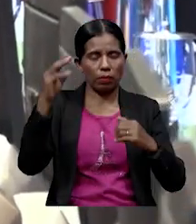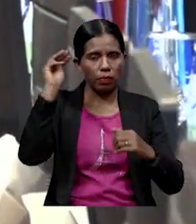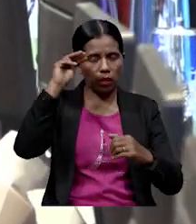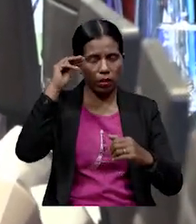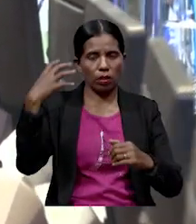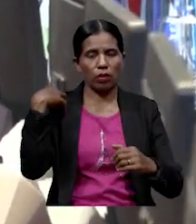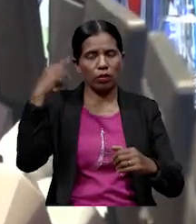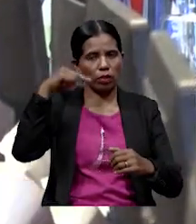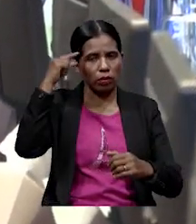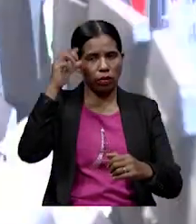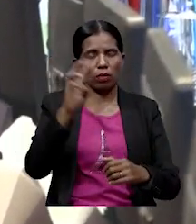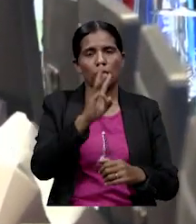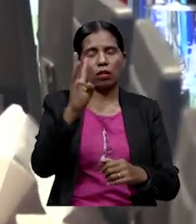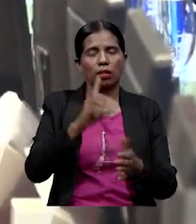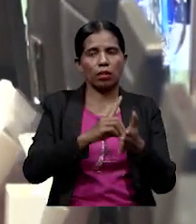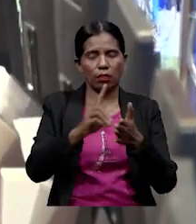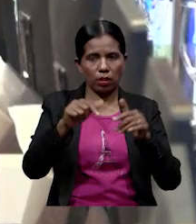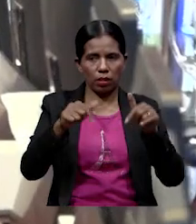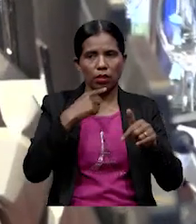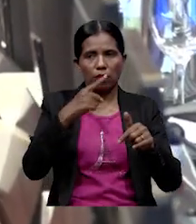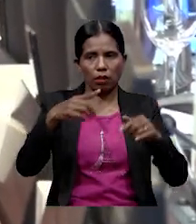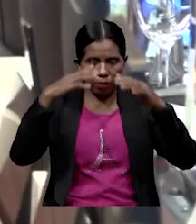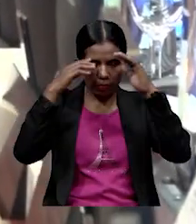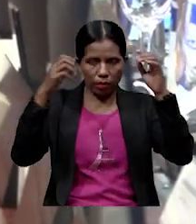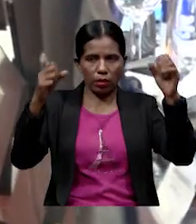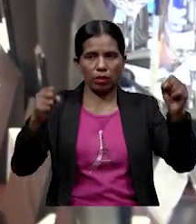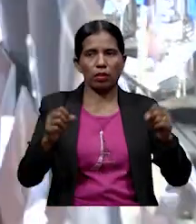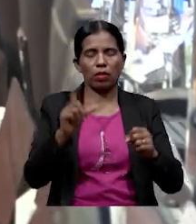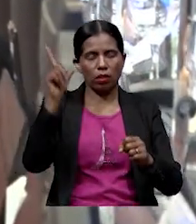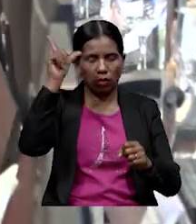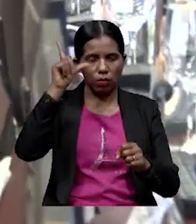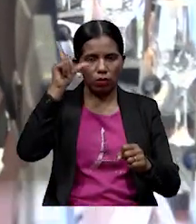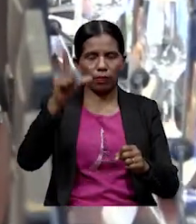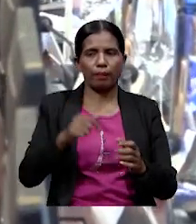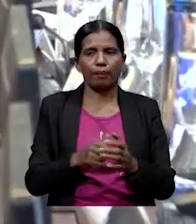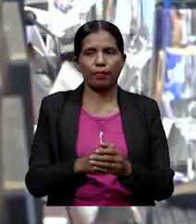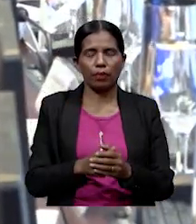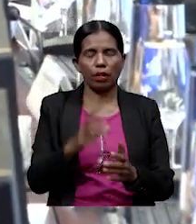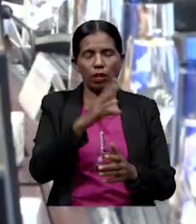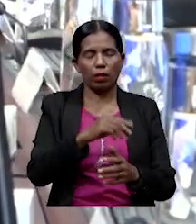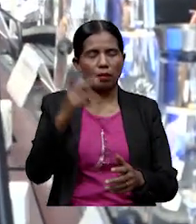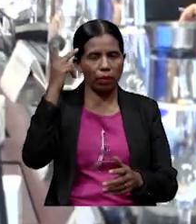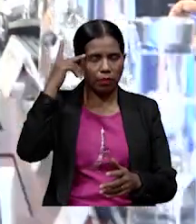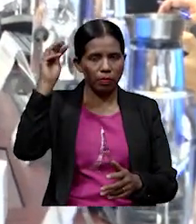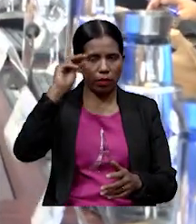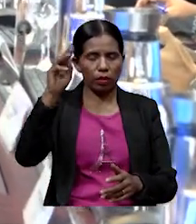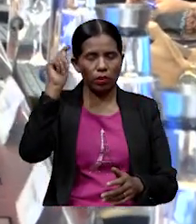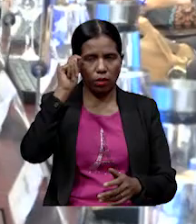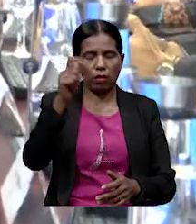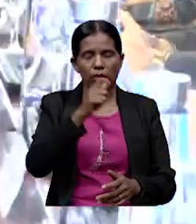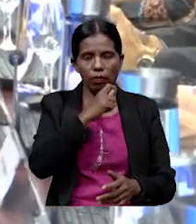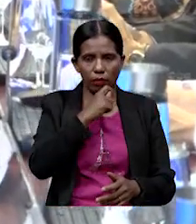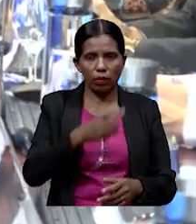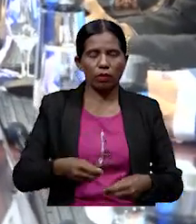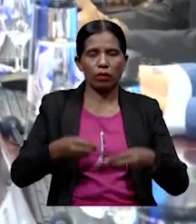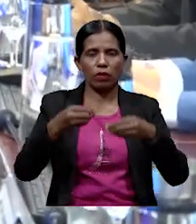Governo, quarta semana ne informa. Presidente da República Francisco Guterres Luolo, no primeiro-ministro Taur Matangruak,